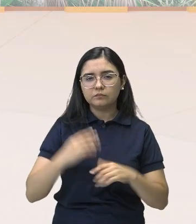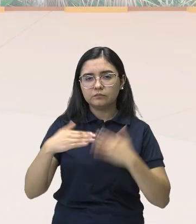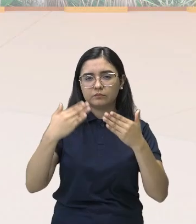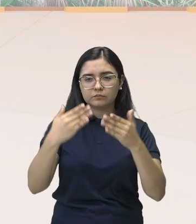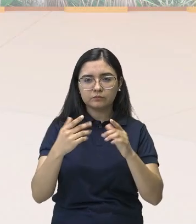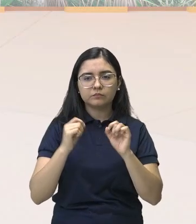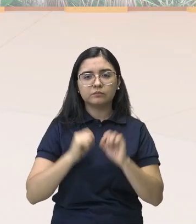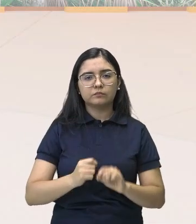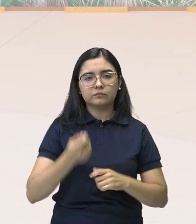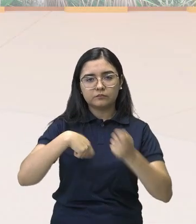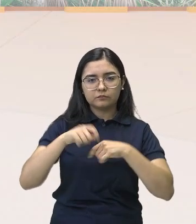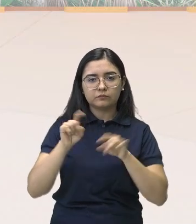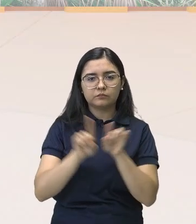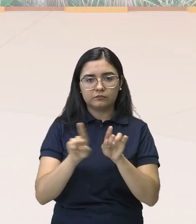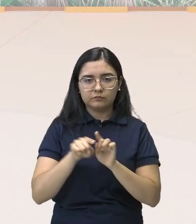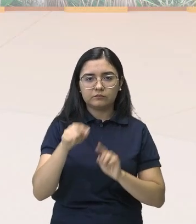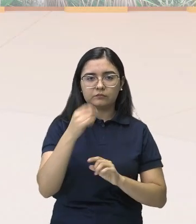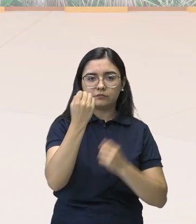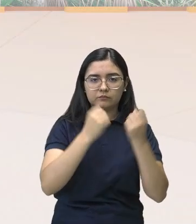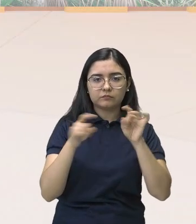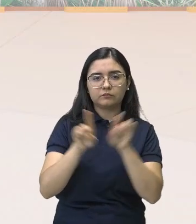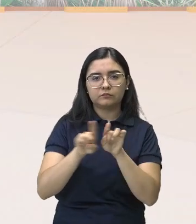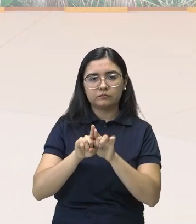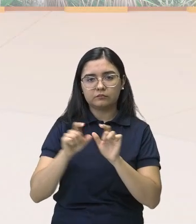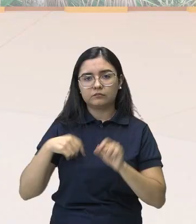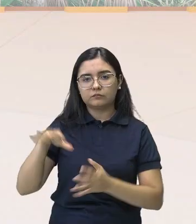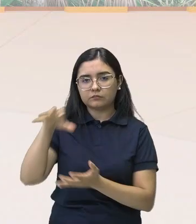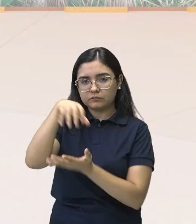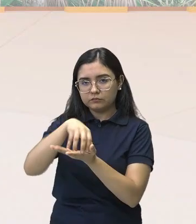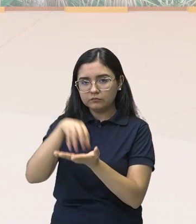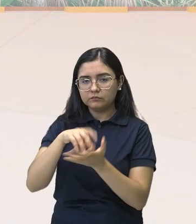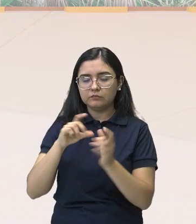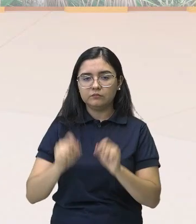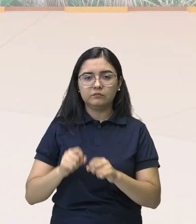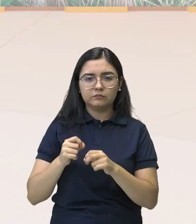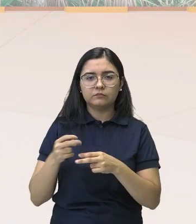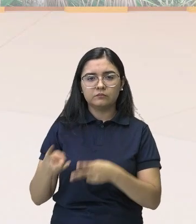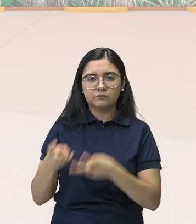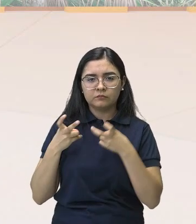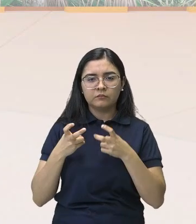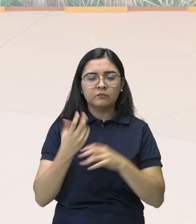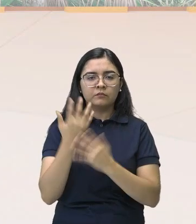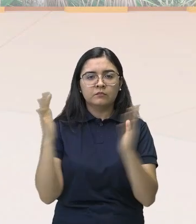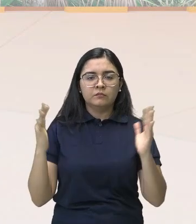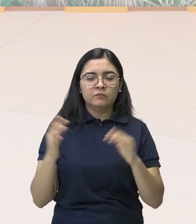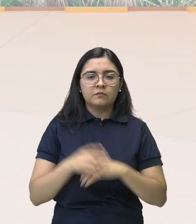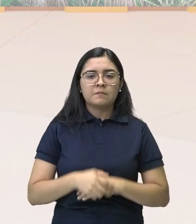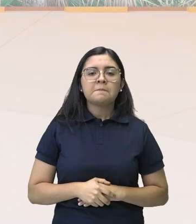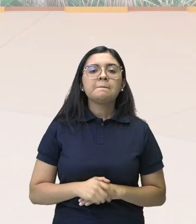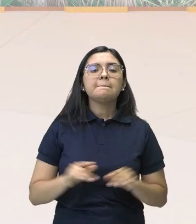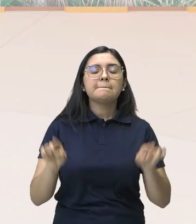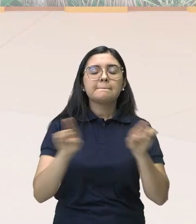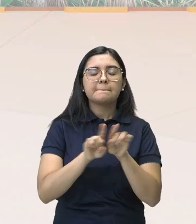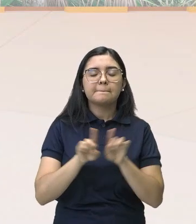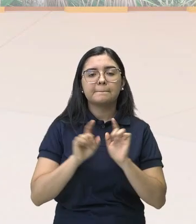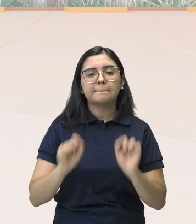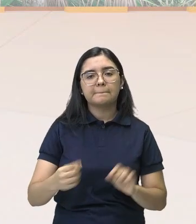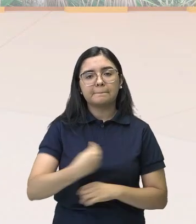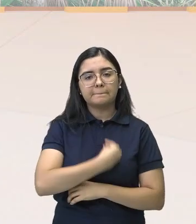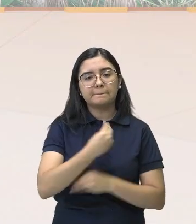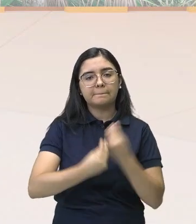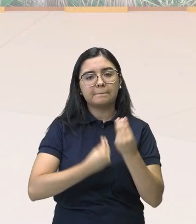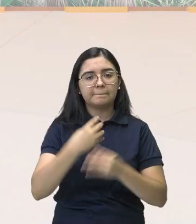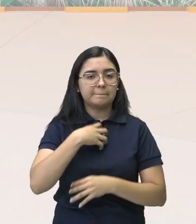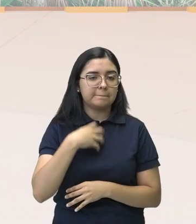desenvolvimento econômico, tanto das indústrias como do setor extrativista vegetal. E o modo de vida